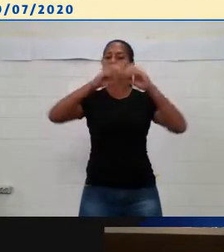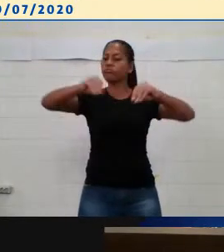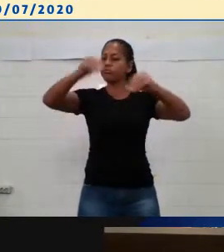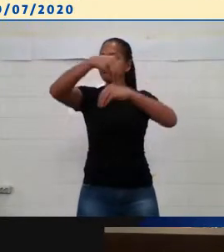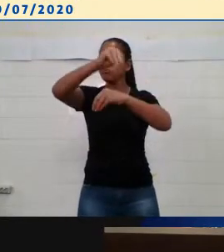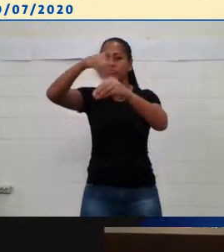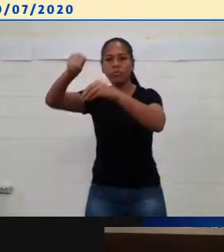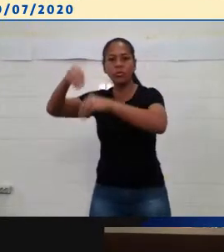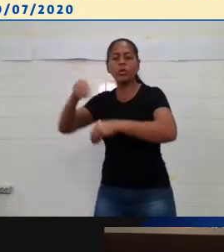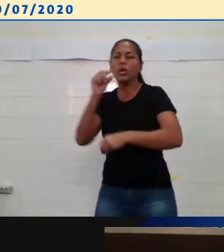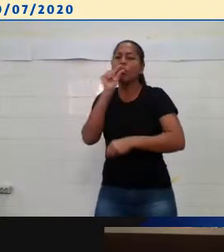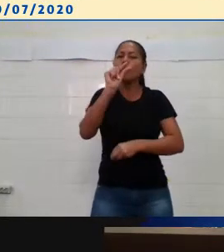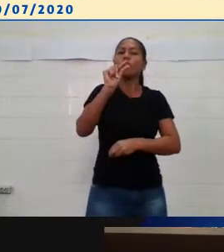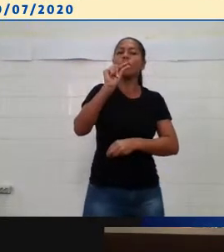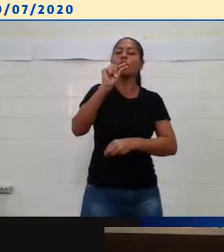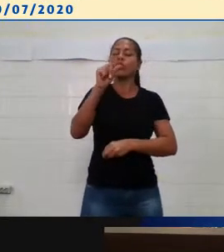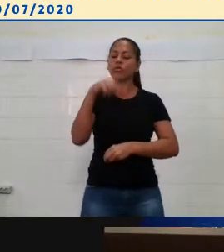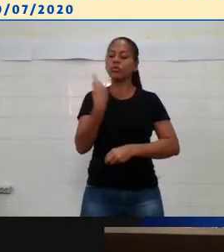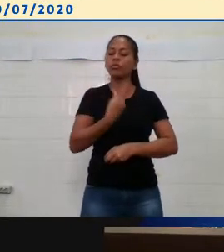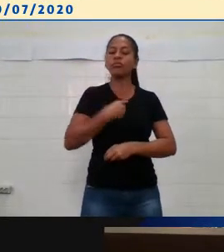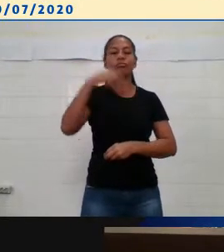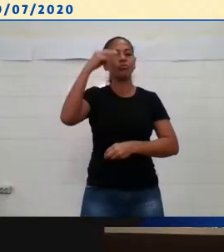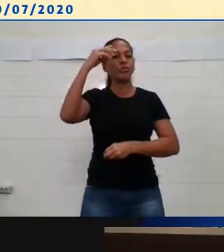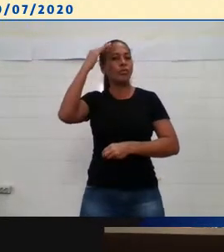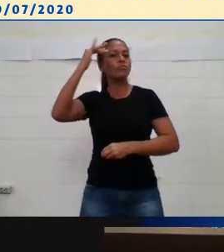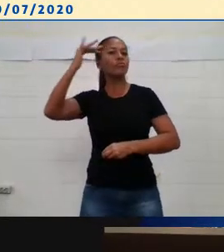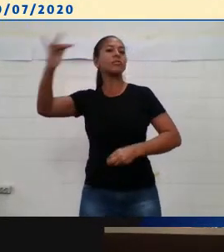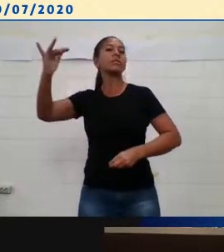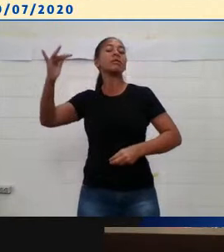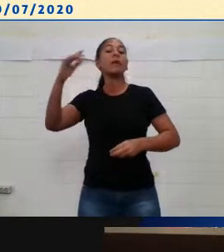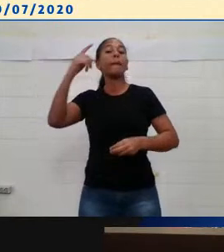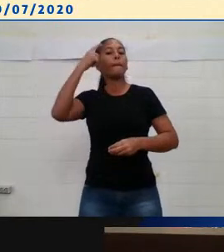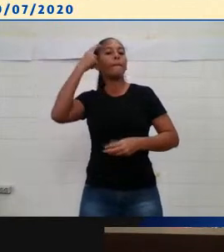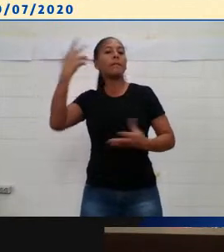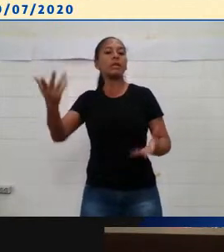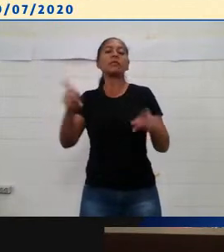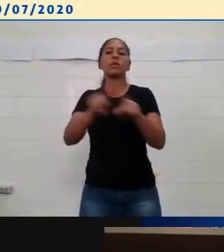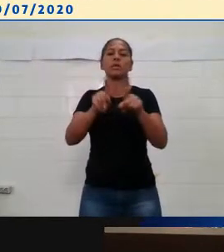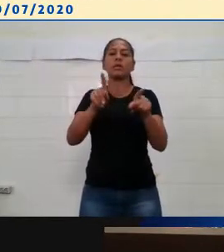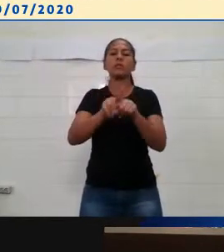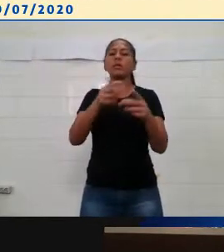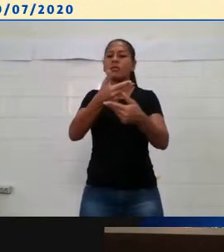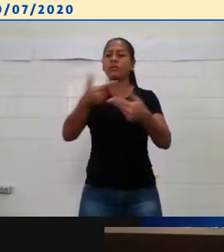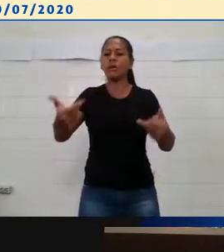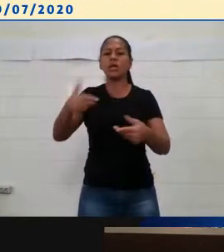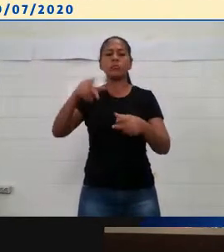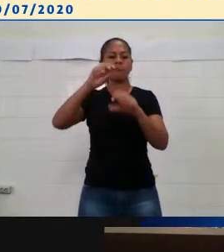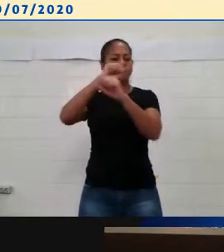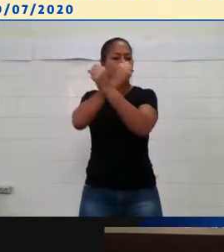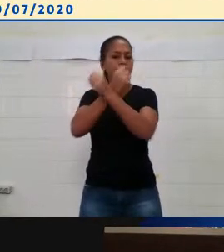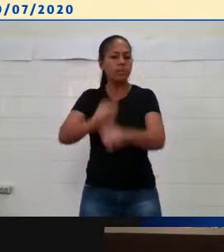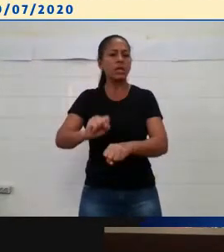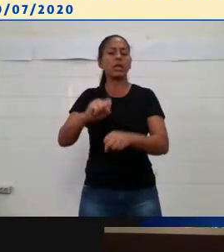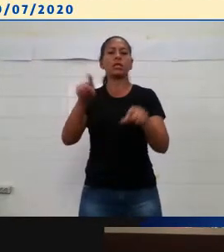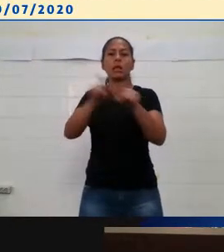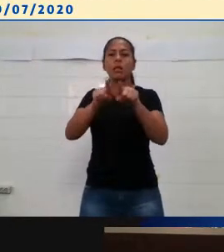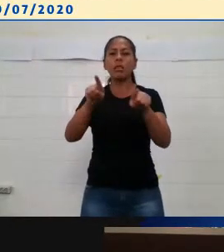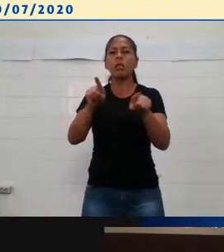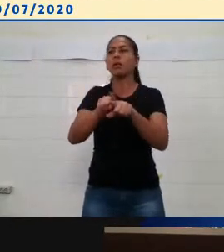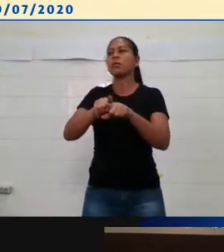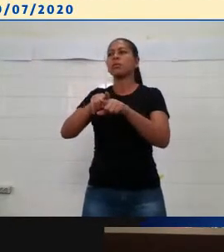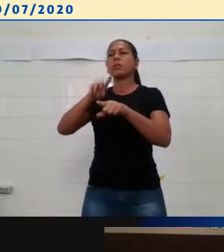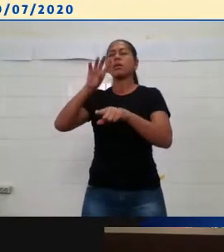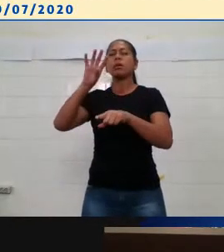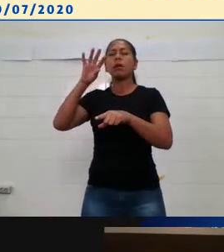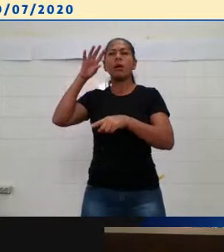ideias e mostrar como essa discussão de relações étnico-raciais, raça, racismo, ela é fundamental na sociedade que